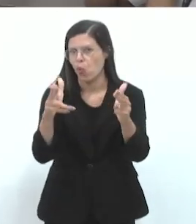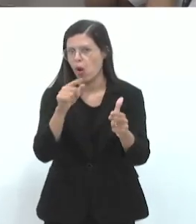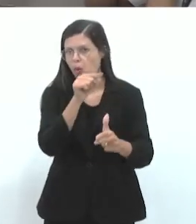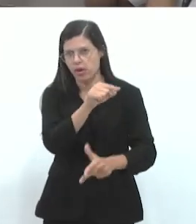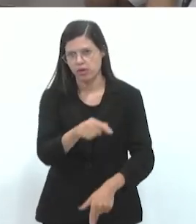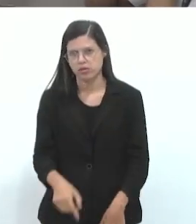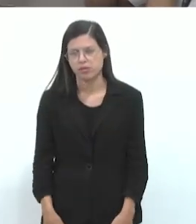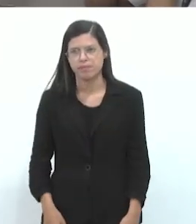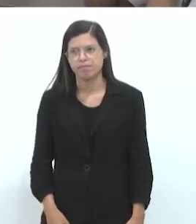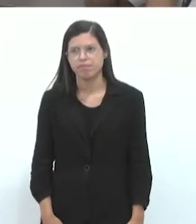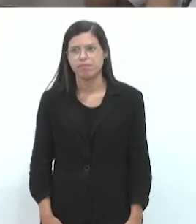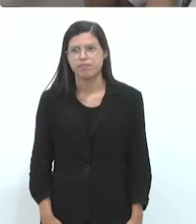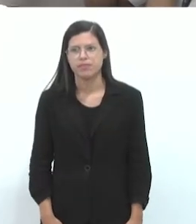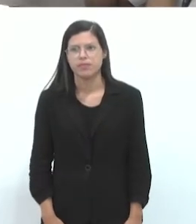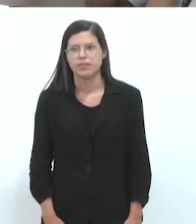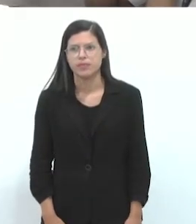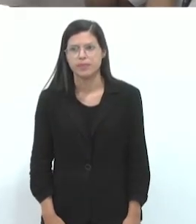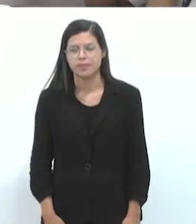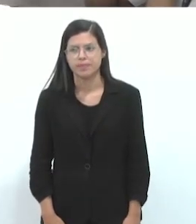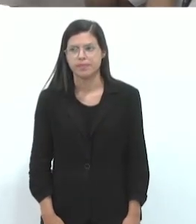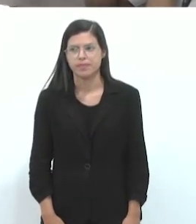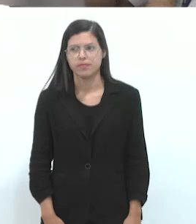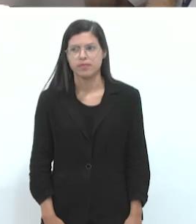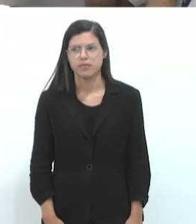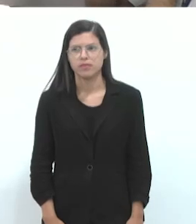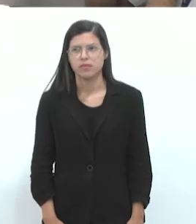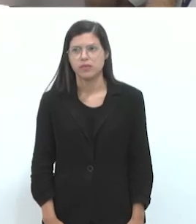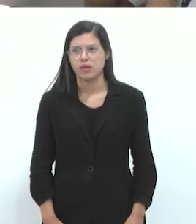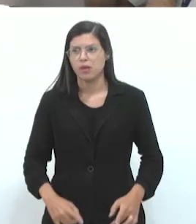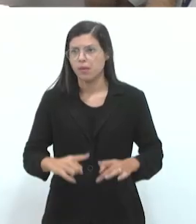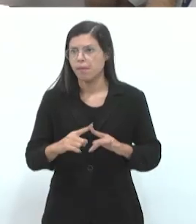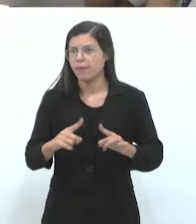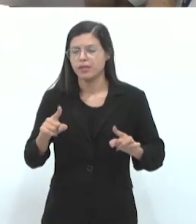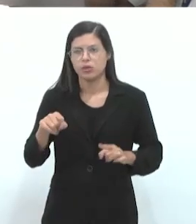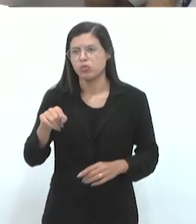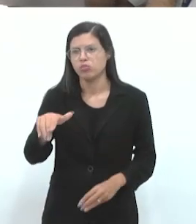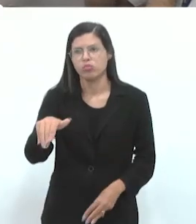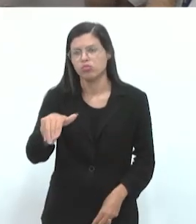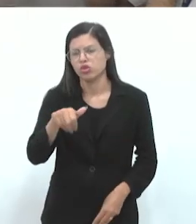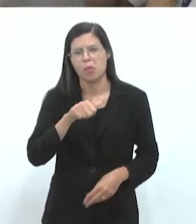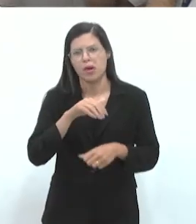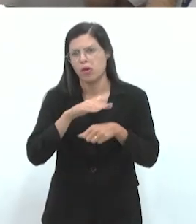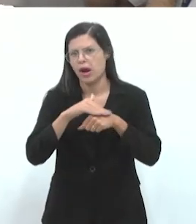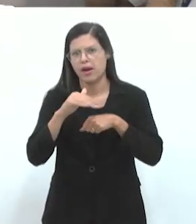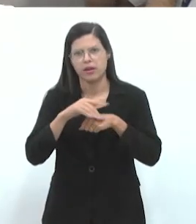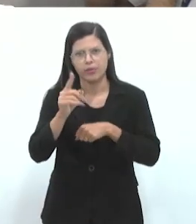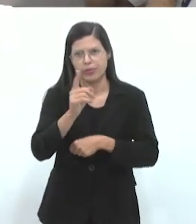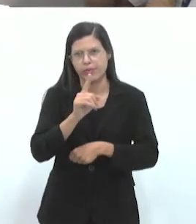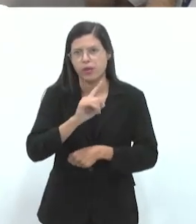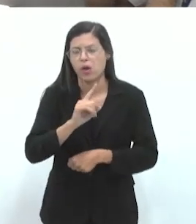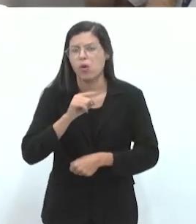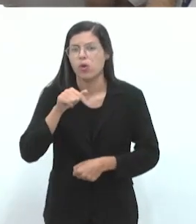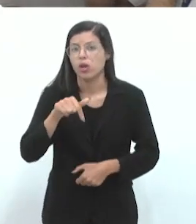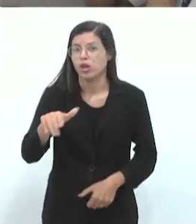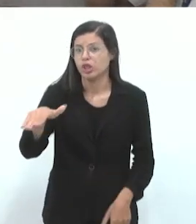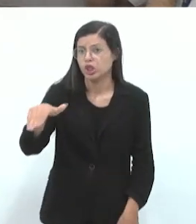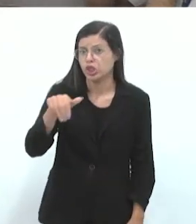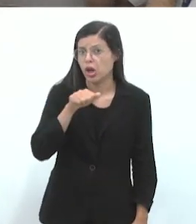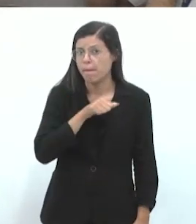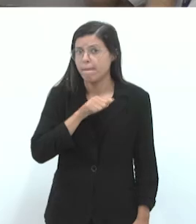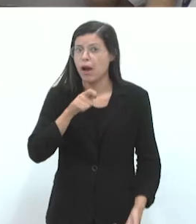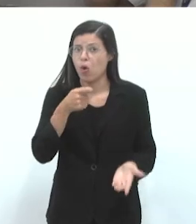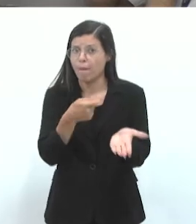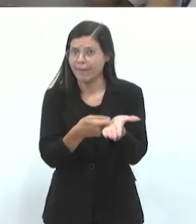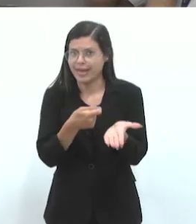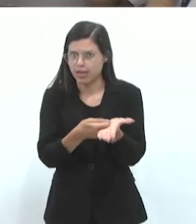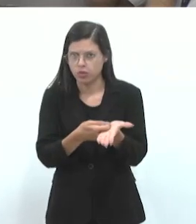não, Machado, mas eu não perfeito. chamaria com carinho, não. Eu chamaria no formato de convocação. Para ele ser obrigado a